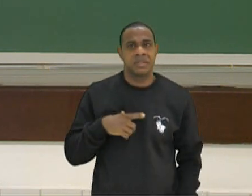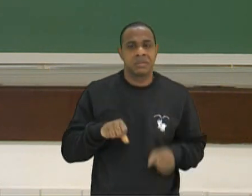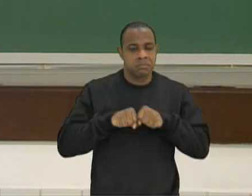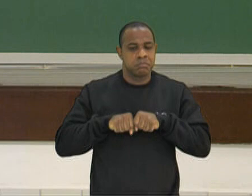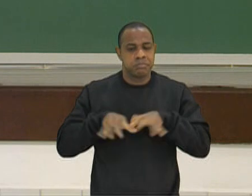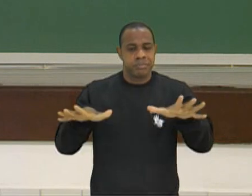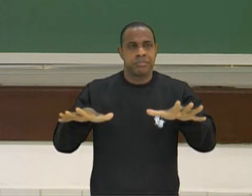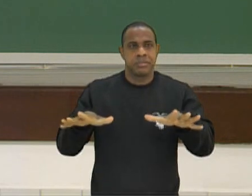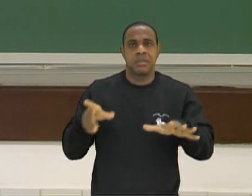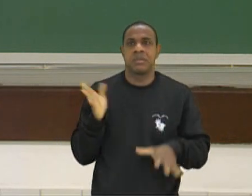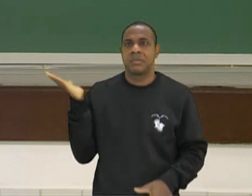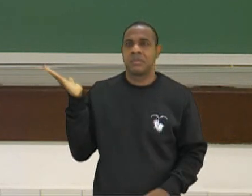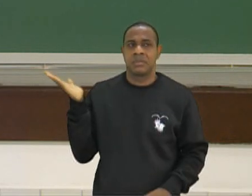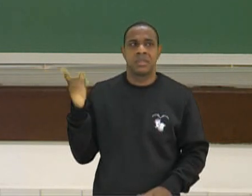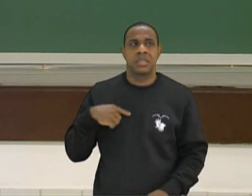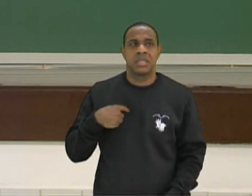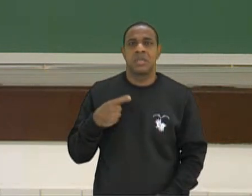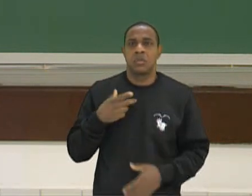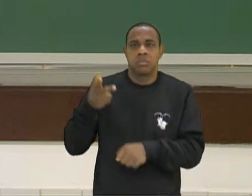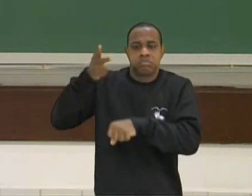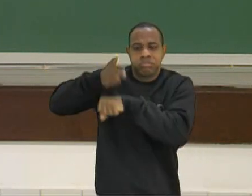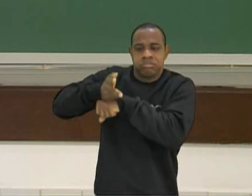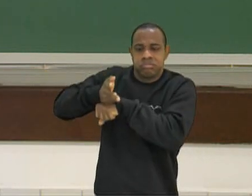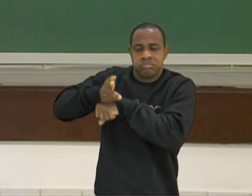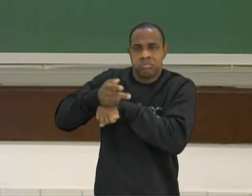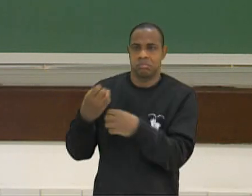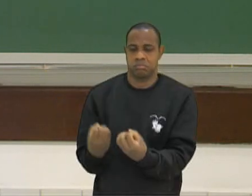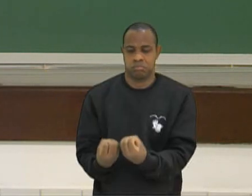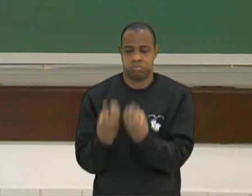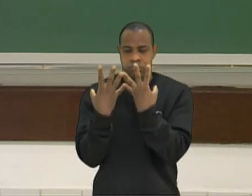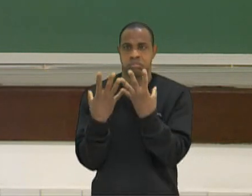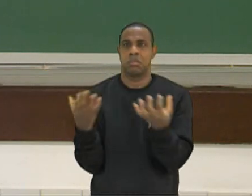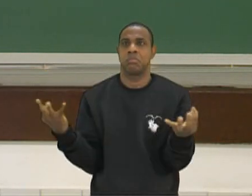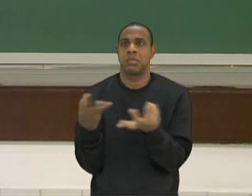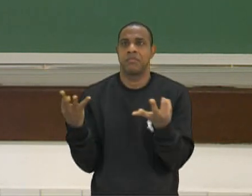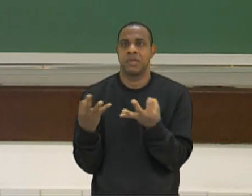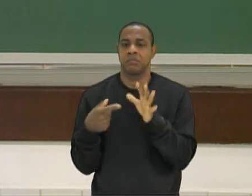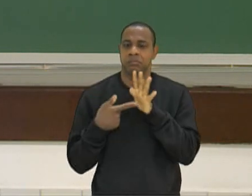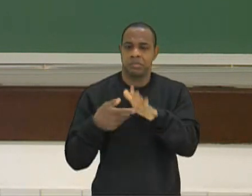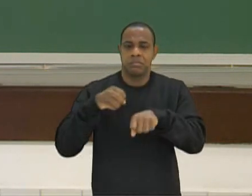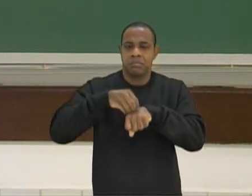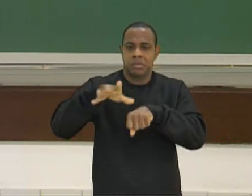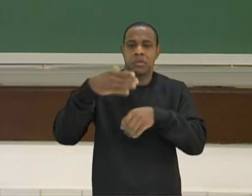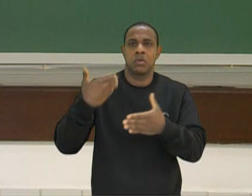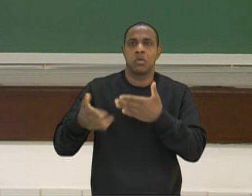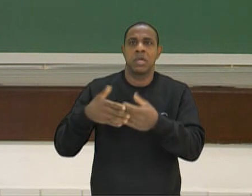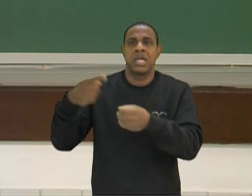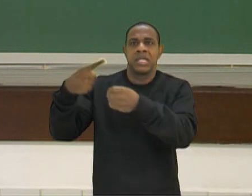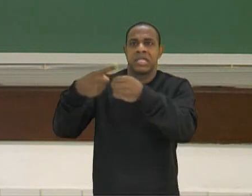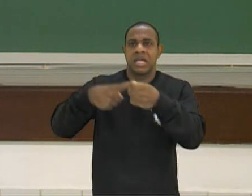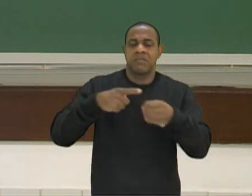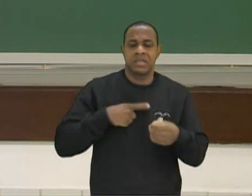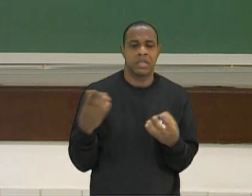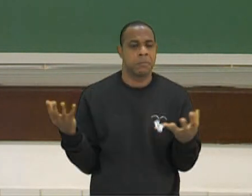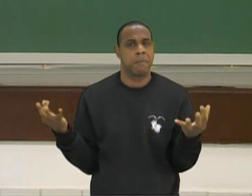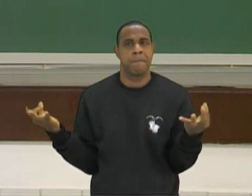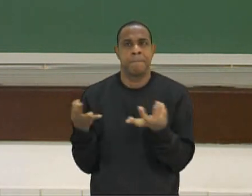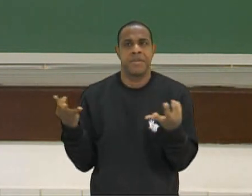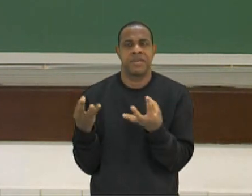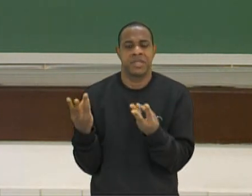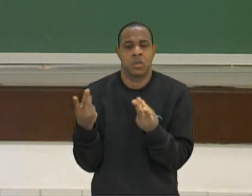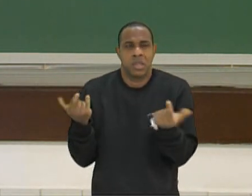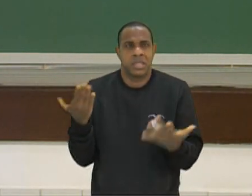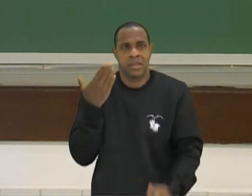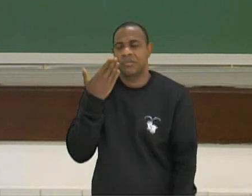telecomunicações, na forma que a minha imagem, o meu áudio, está chegando até você em qualquer cidade que você esteja do nosso querido Paraná,